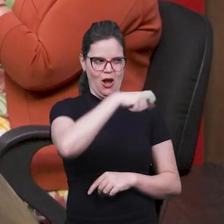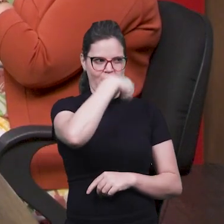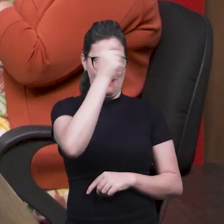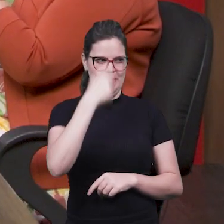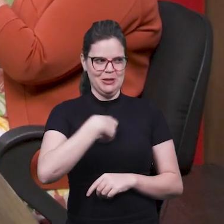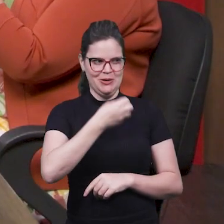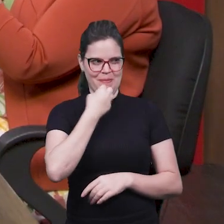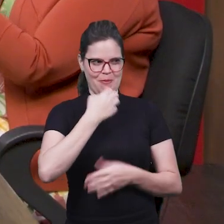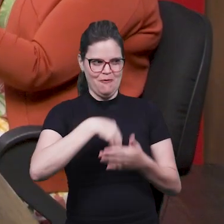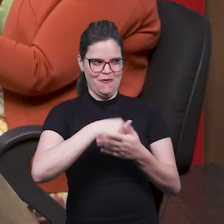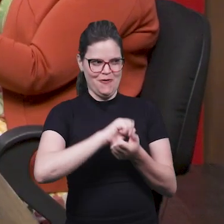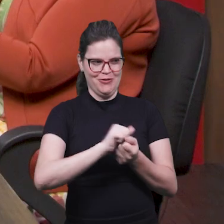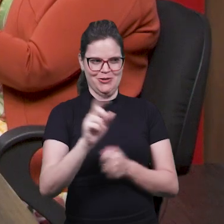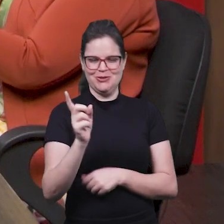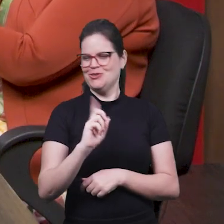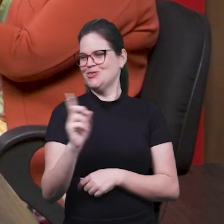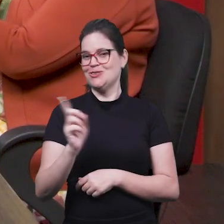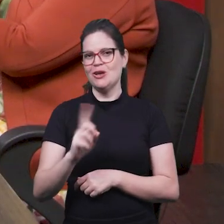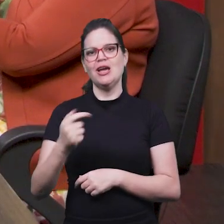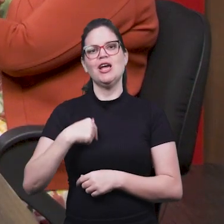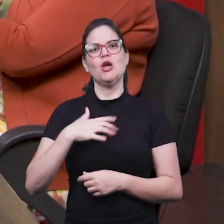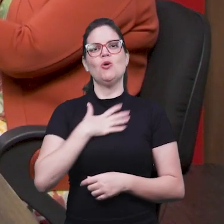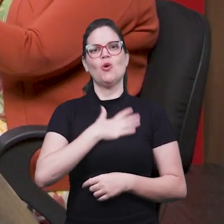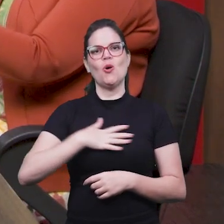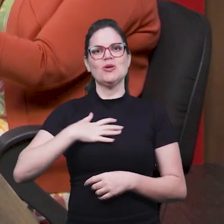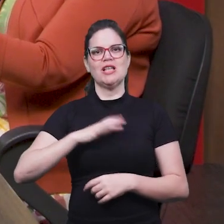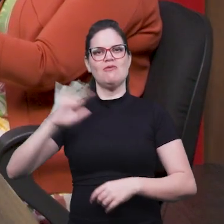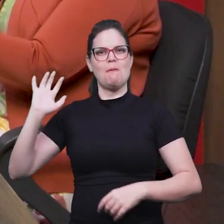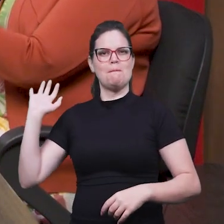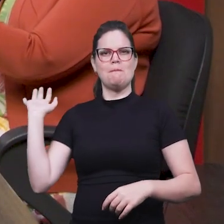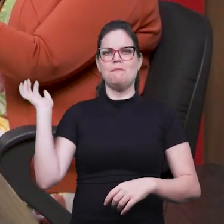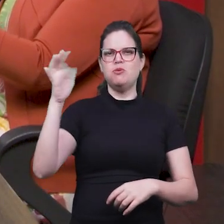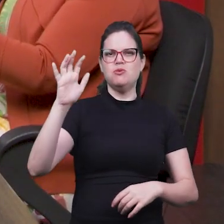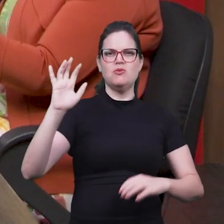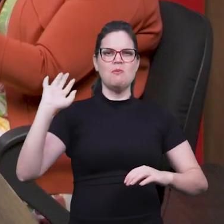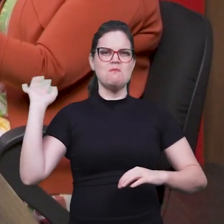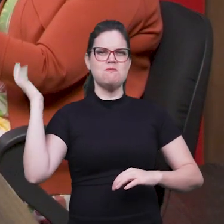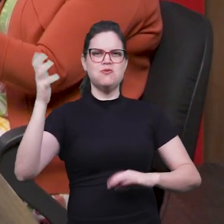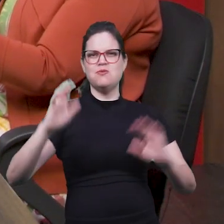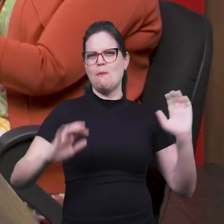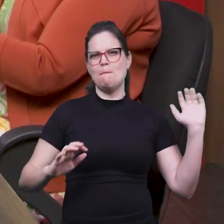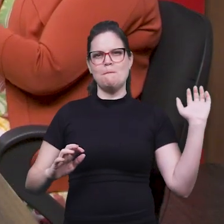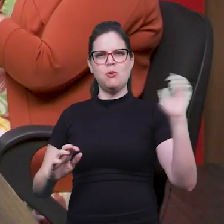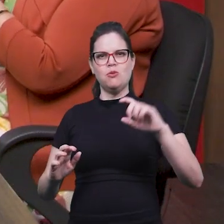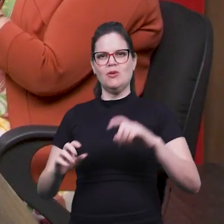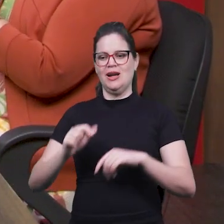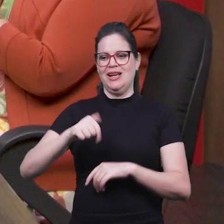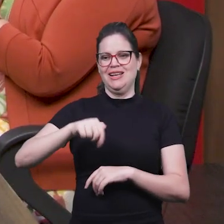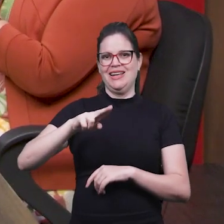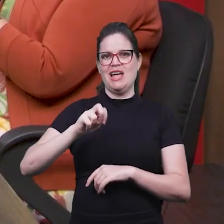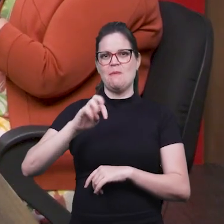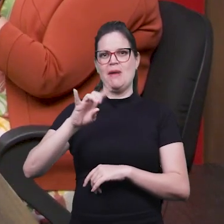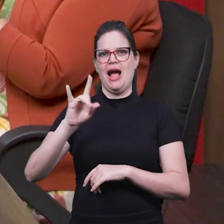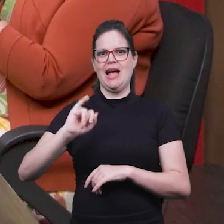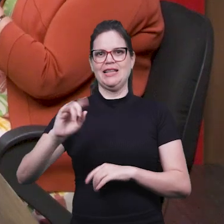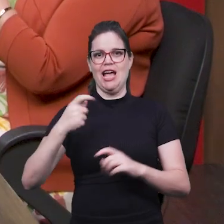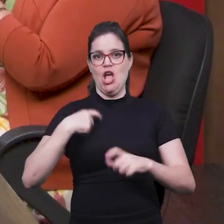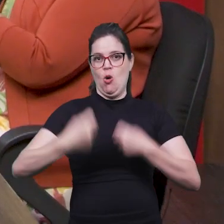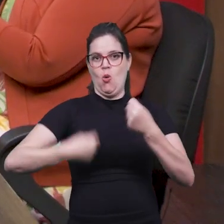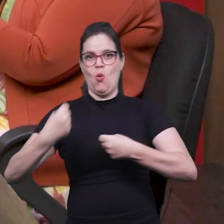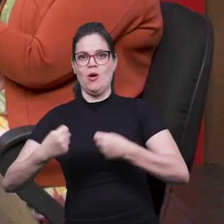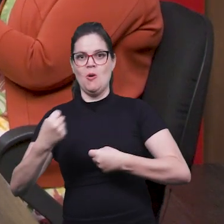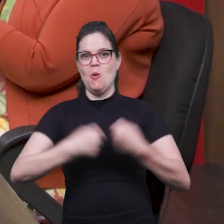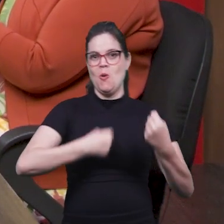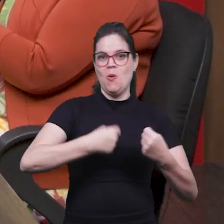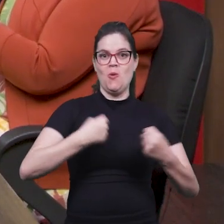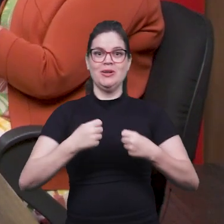não. Na queimada, era uma luta, eu sempre ficava, ninguém conseguia me queimar. Então, eu fiquei, será que eu vou